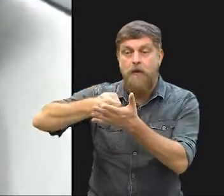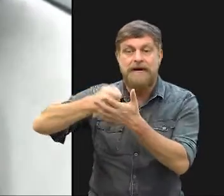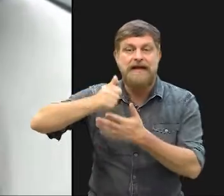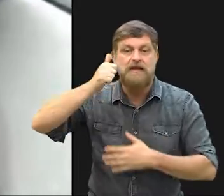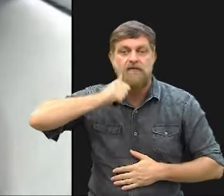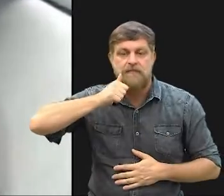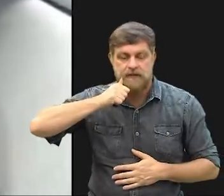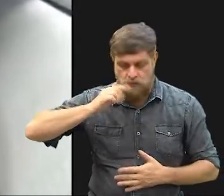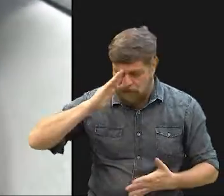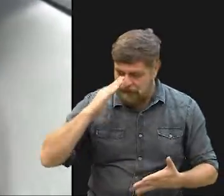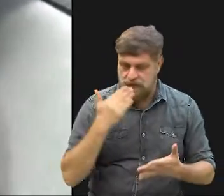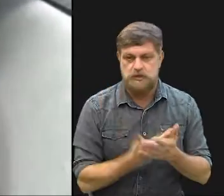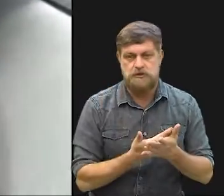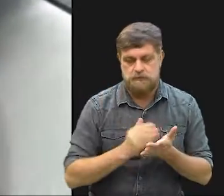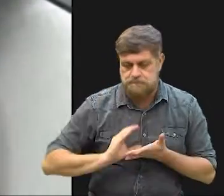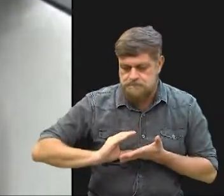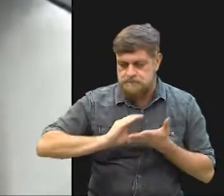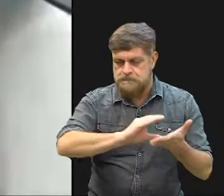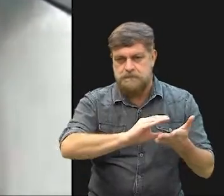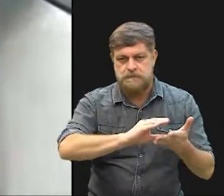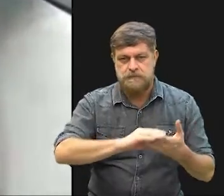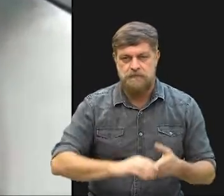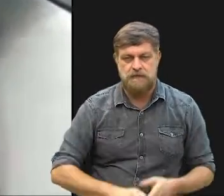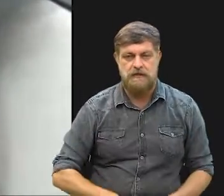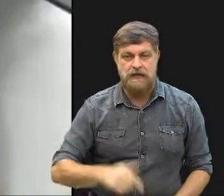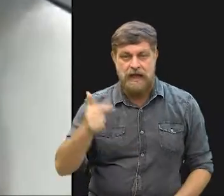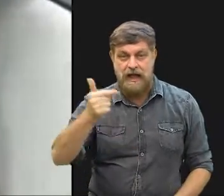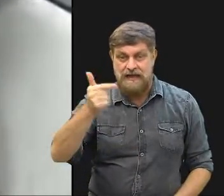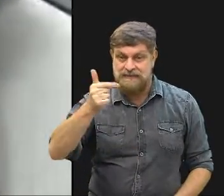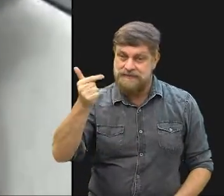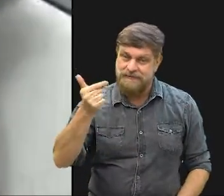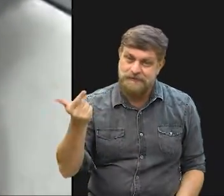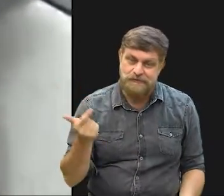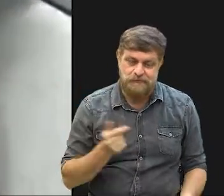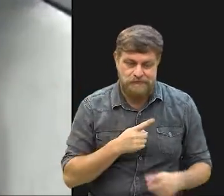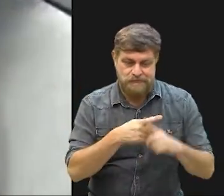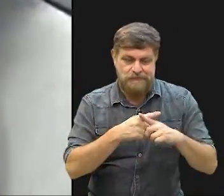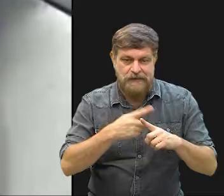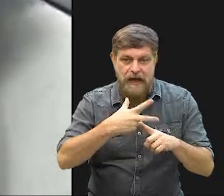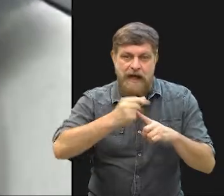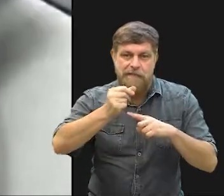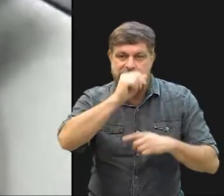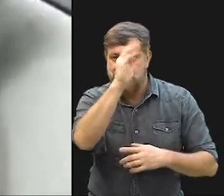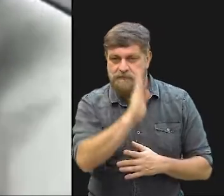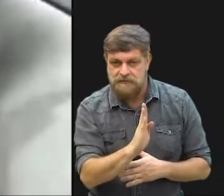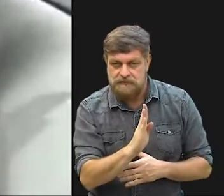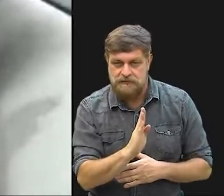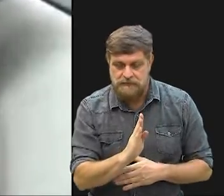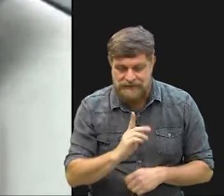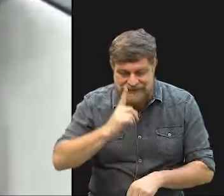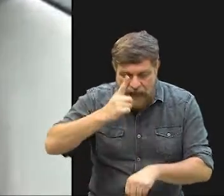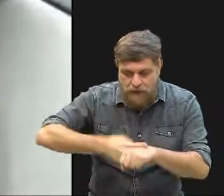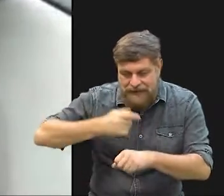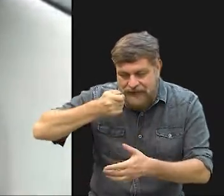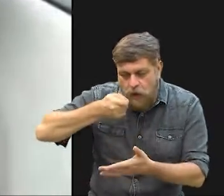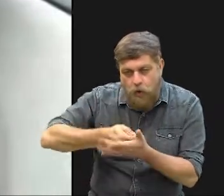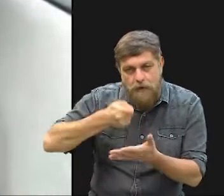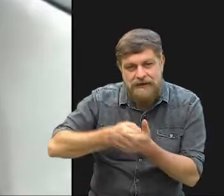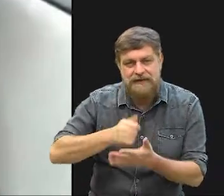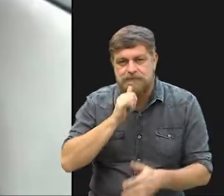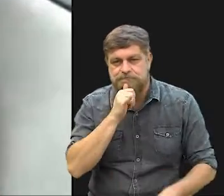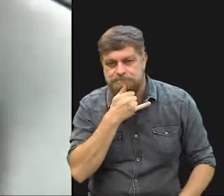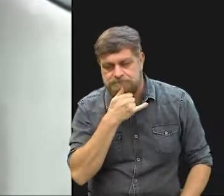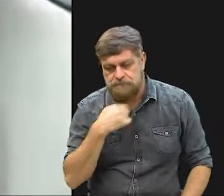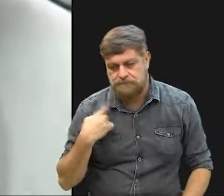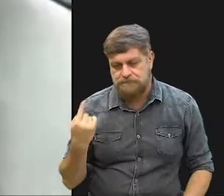estão investindo. Tá. E foi vice-campeão brasileiro. Então, assim, quando se torna obrigatoriedade, infelizmente,